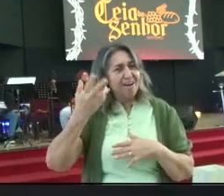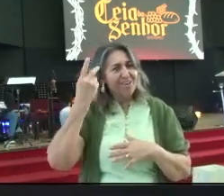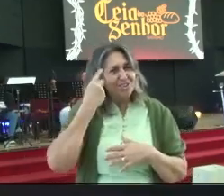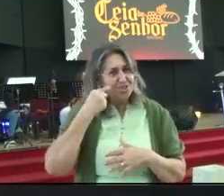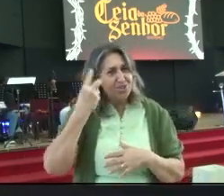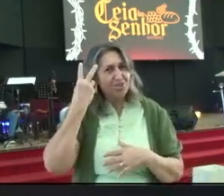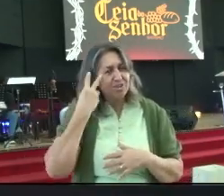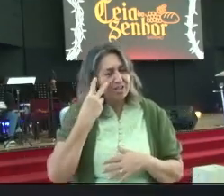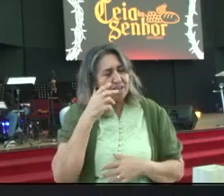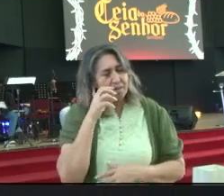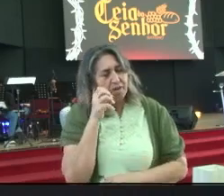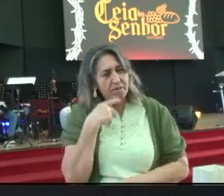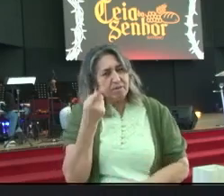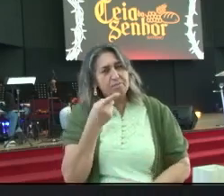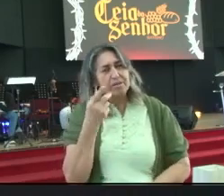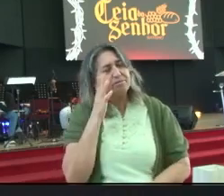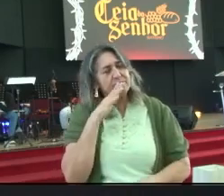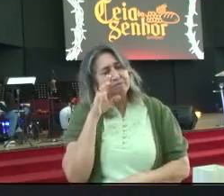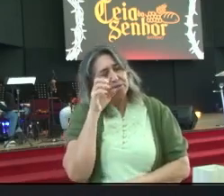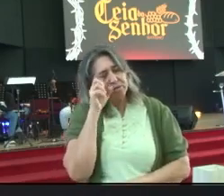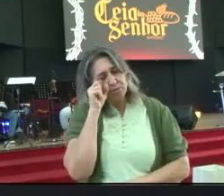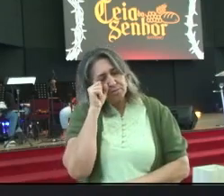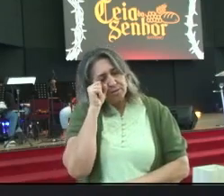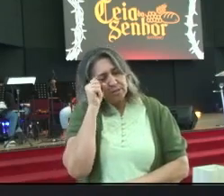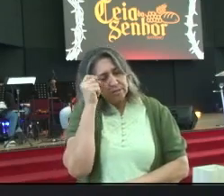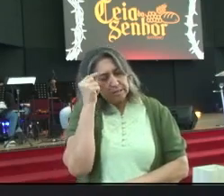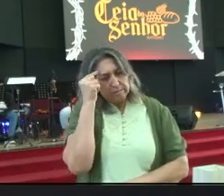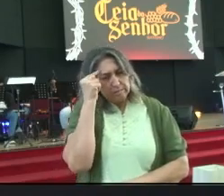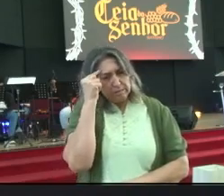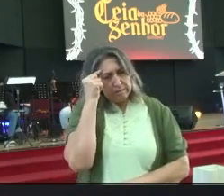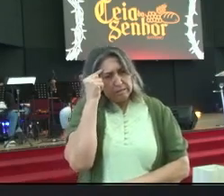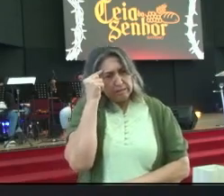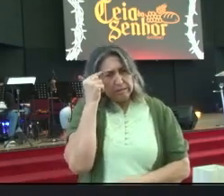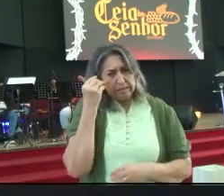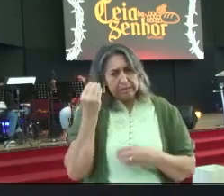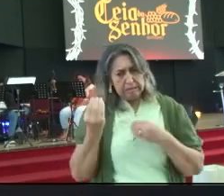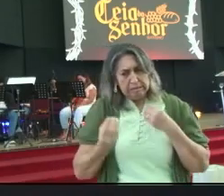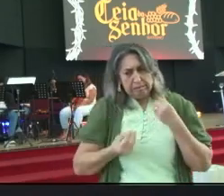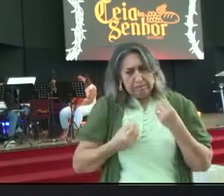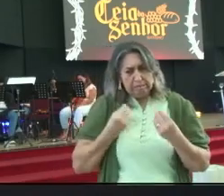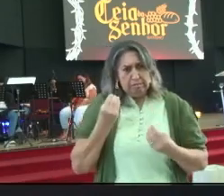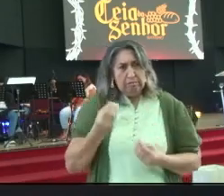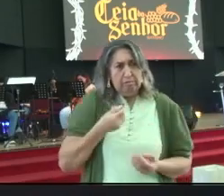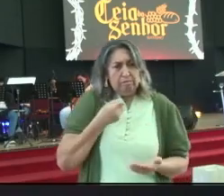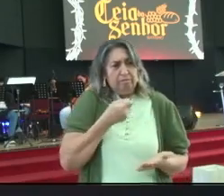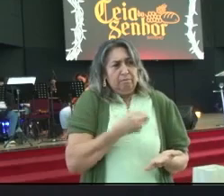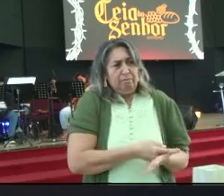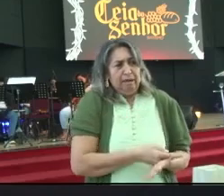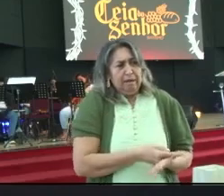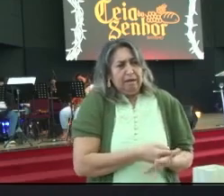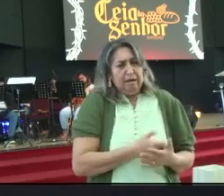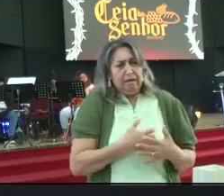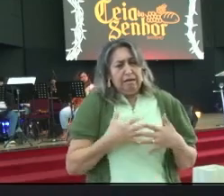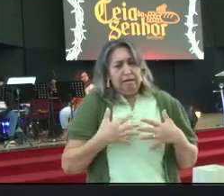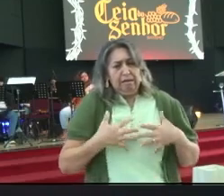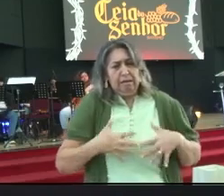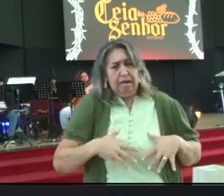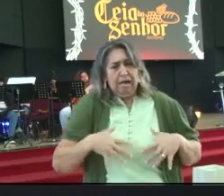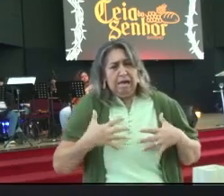vai dormir, aí você pensa assim: como vou pagar isso?